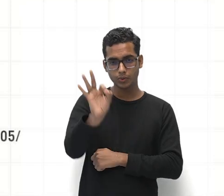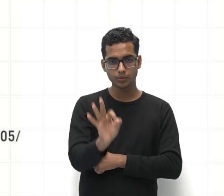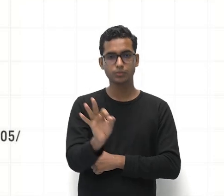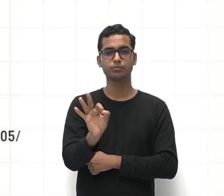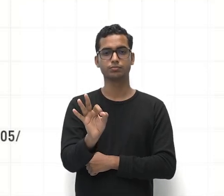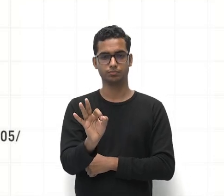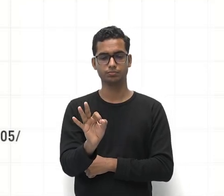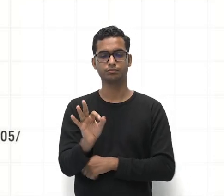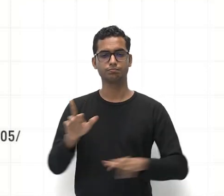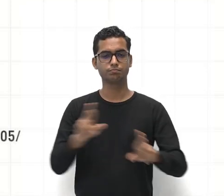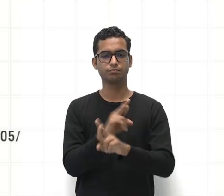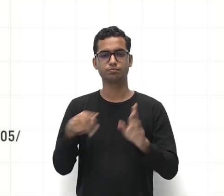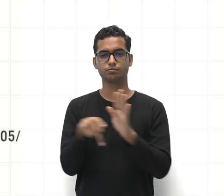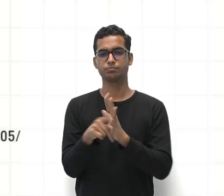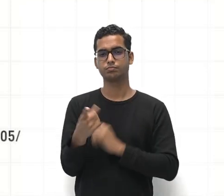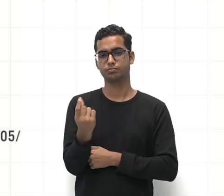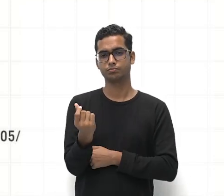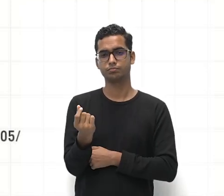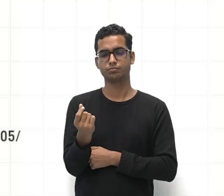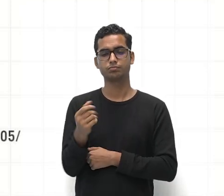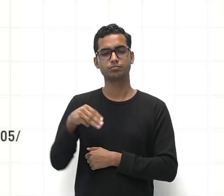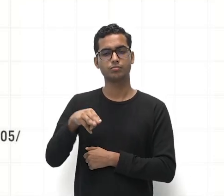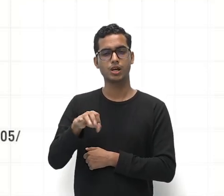relação ao preço médio de compra.